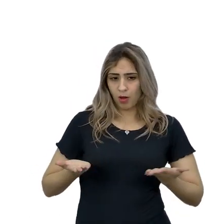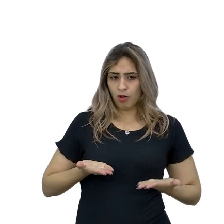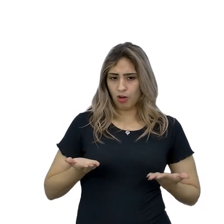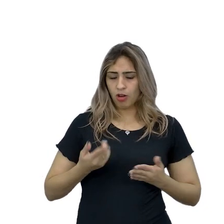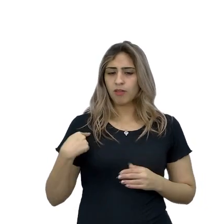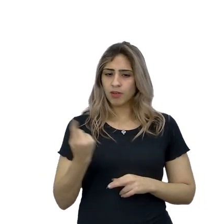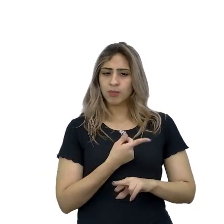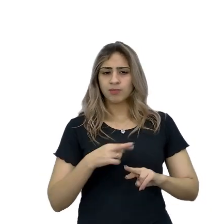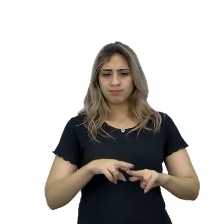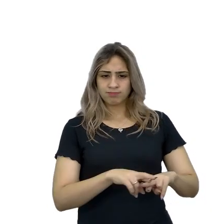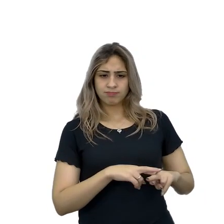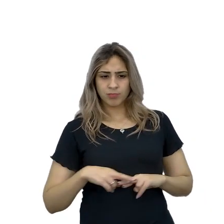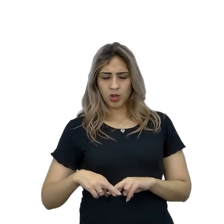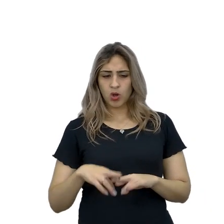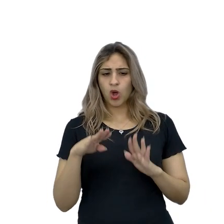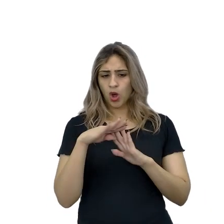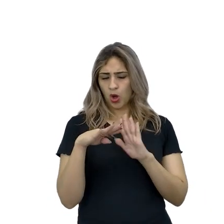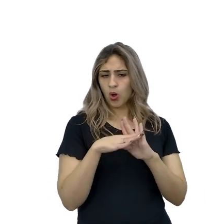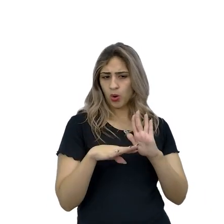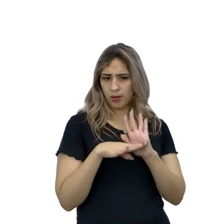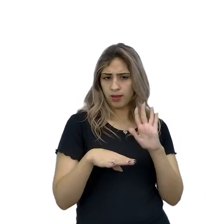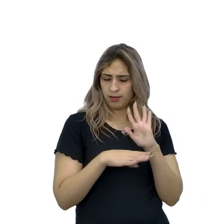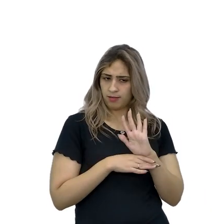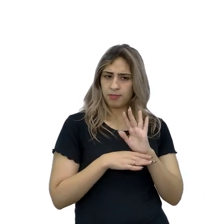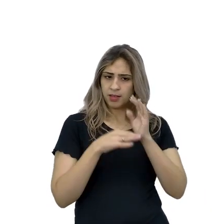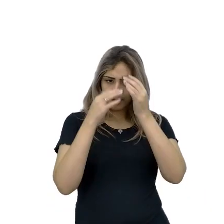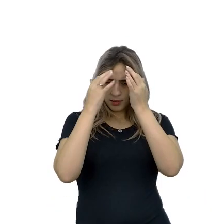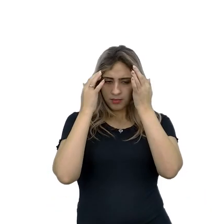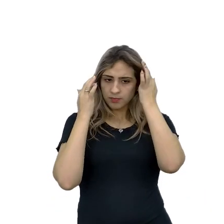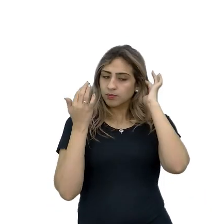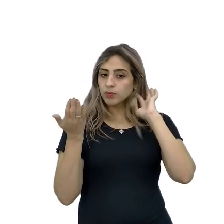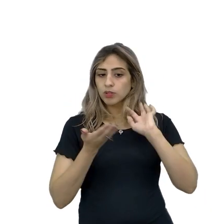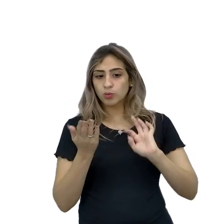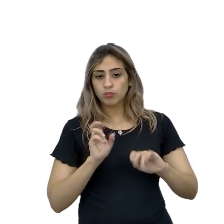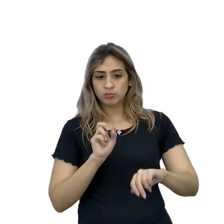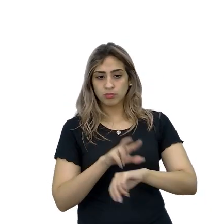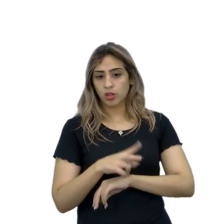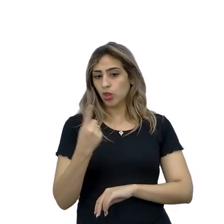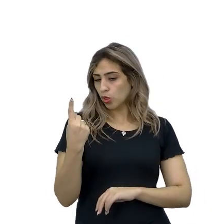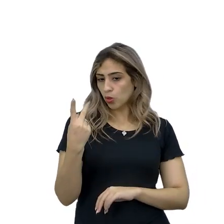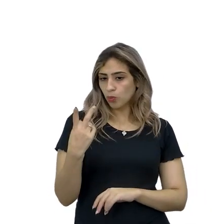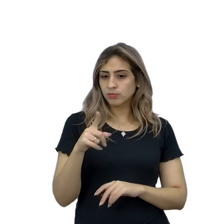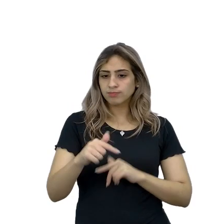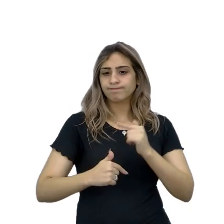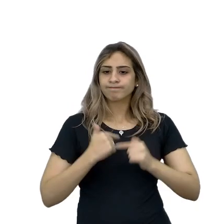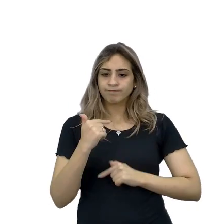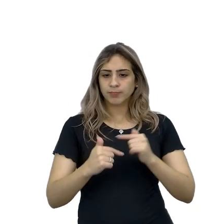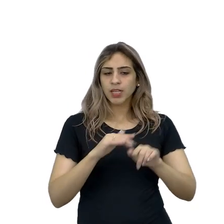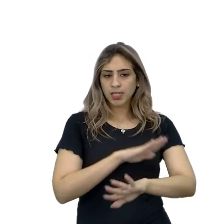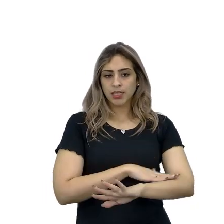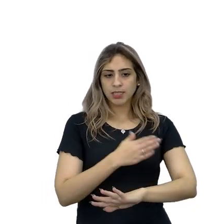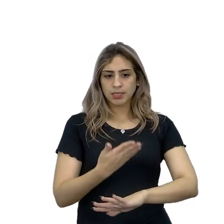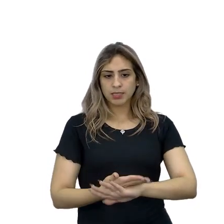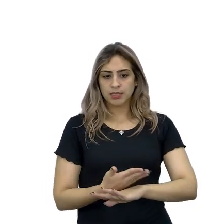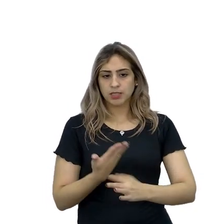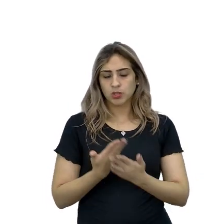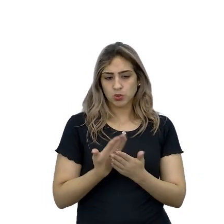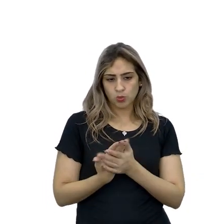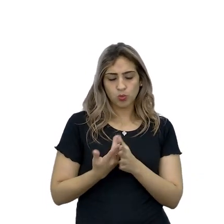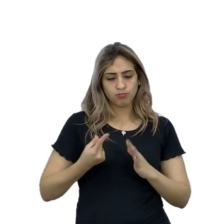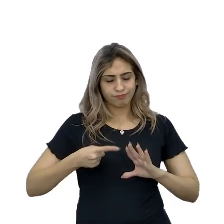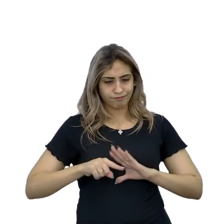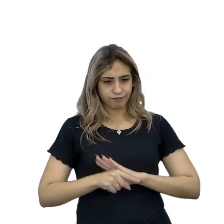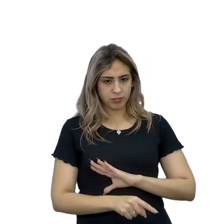né? Vamos revisitar aqui o nosso cronograma. Hoje, 8/12, nós estamos trabalhando a SEI parte 1,